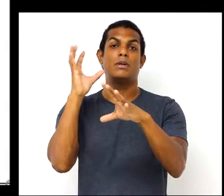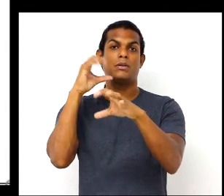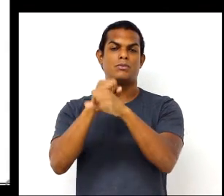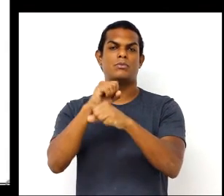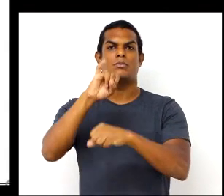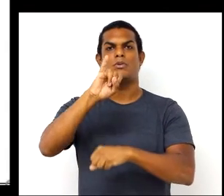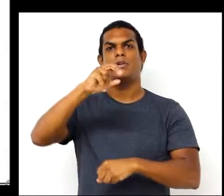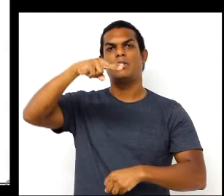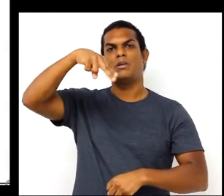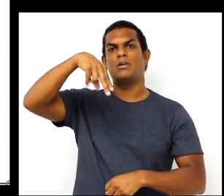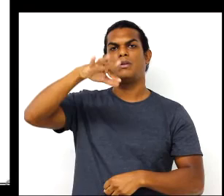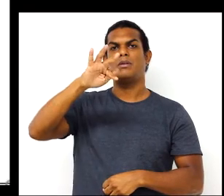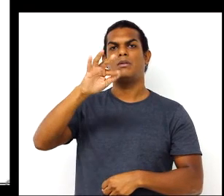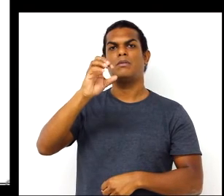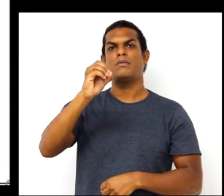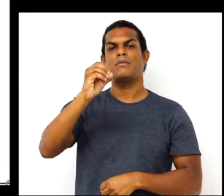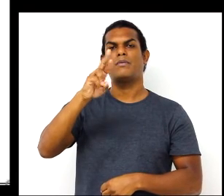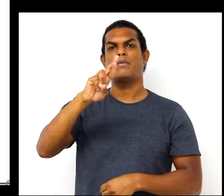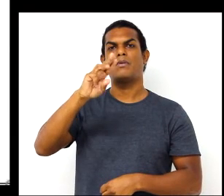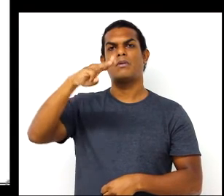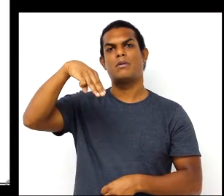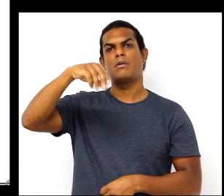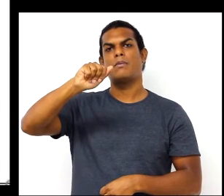está preocupado, de fato, em